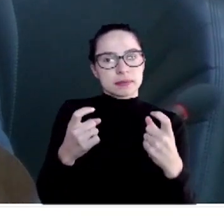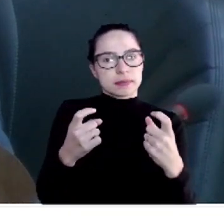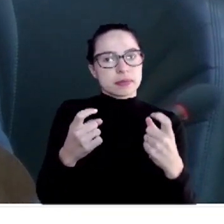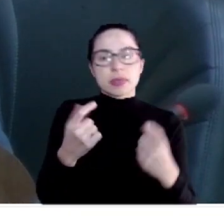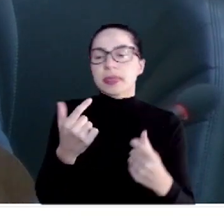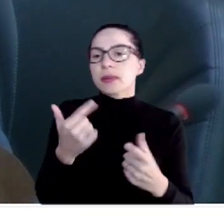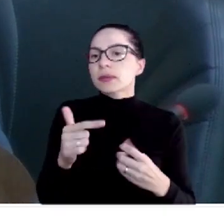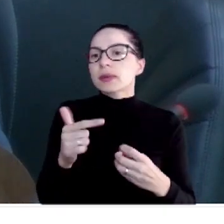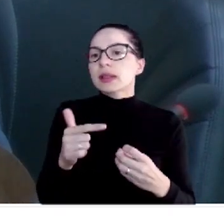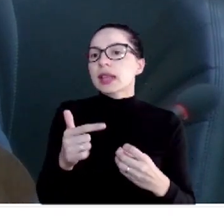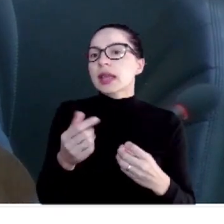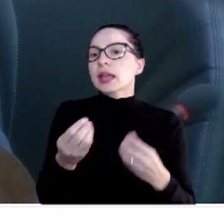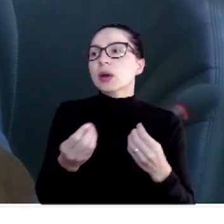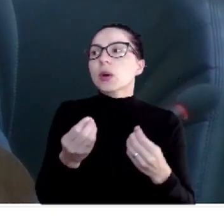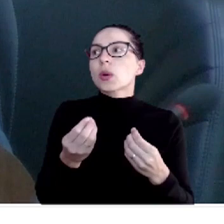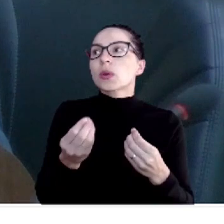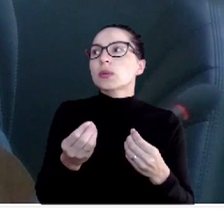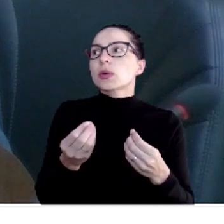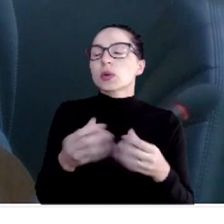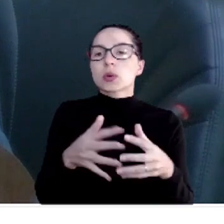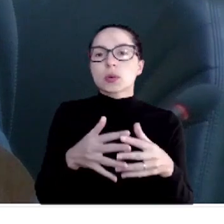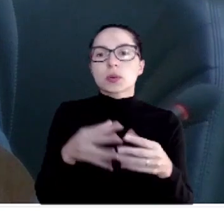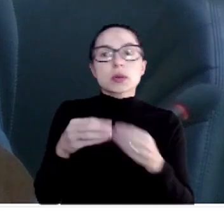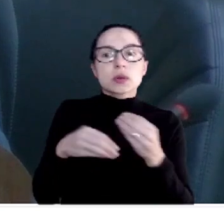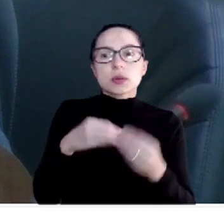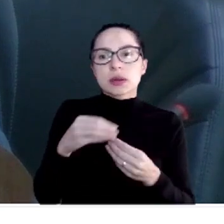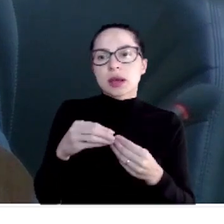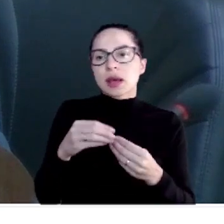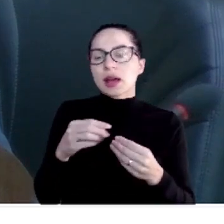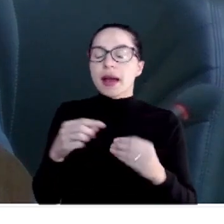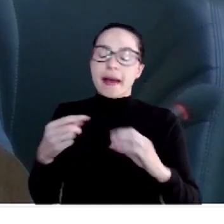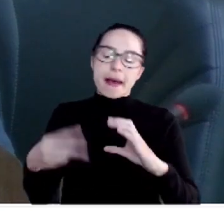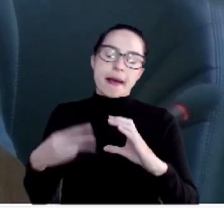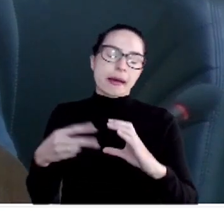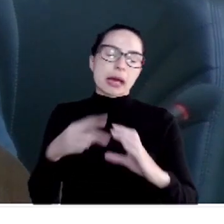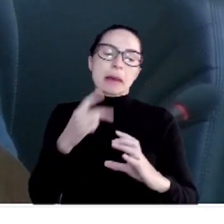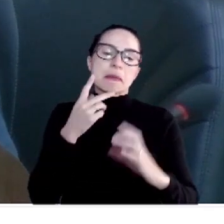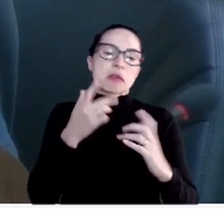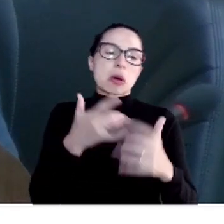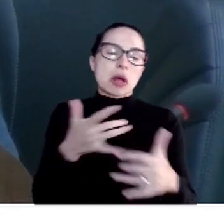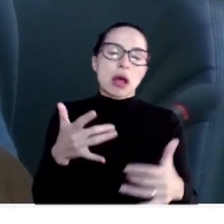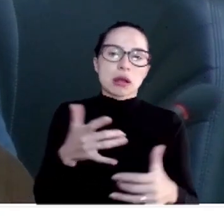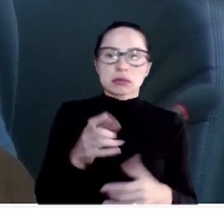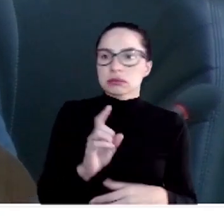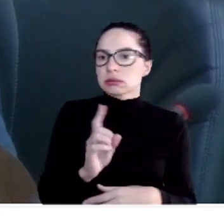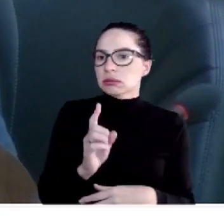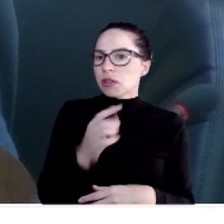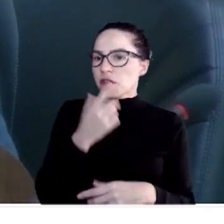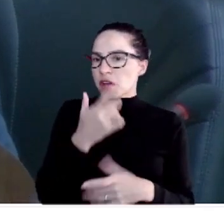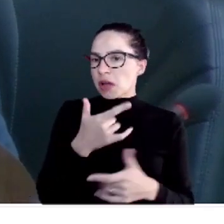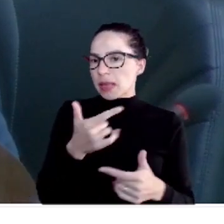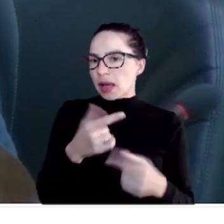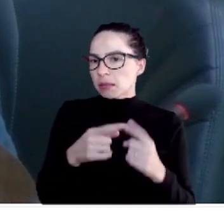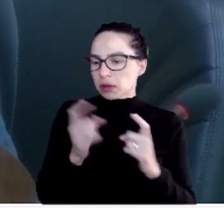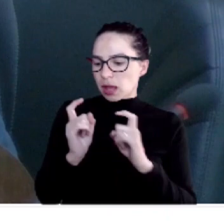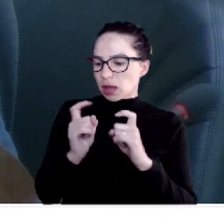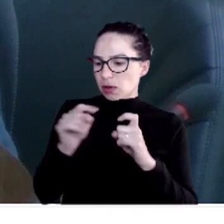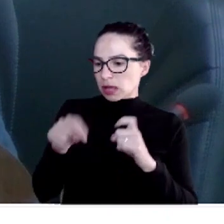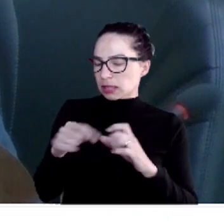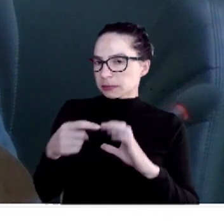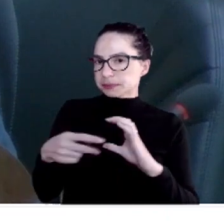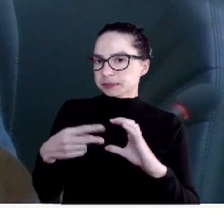essa possibilidade. Então, a Câmara Municipal, por que nos pronunciou? Nós não pronunciamos porque a reunião da Câmara Municipal é sempre